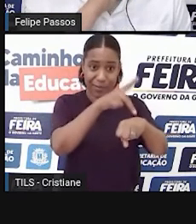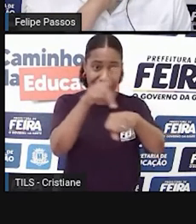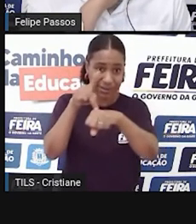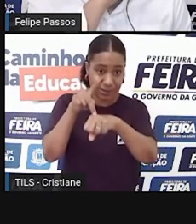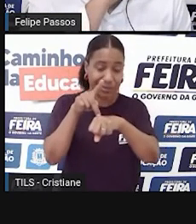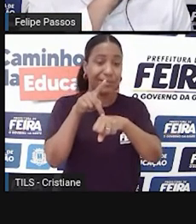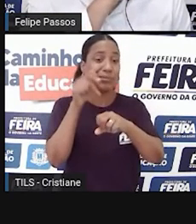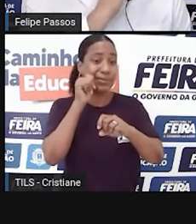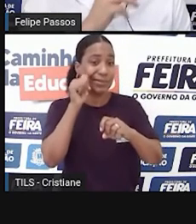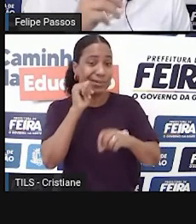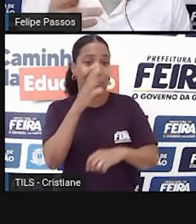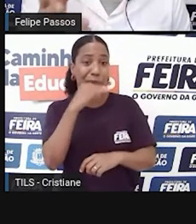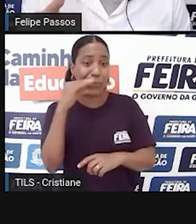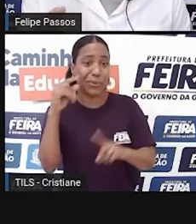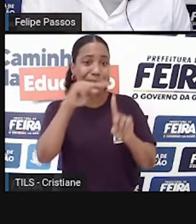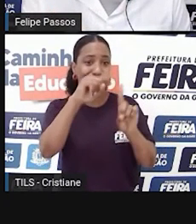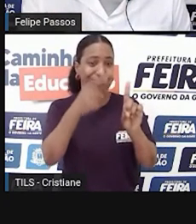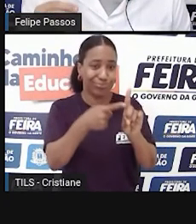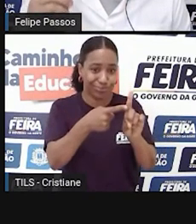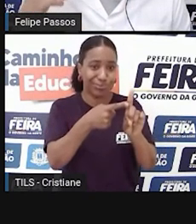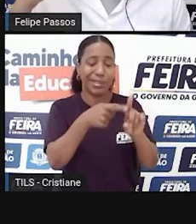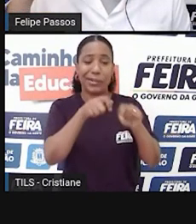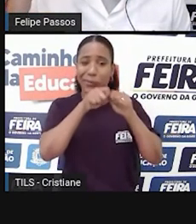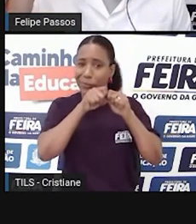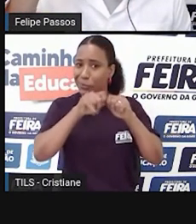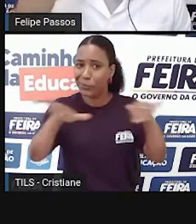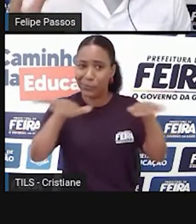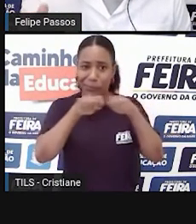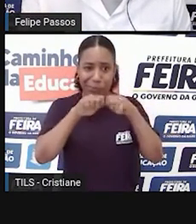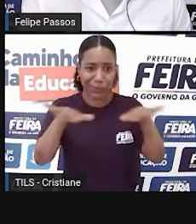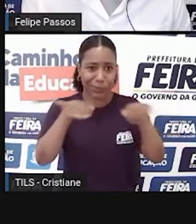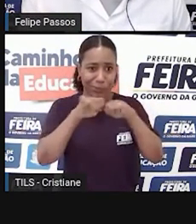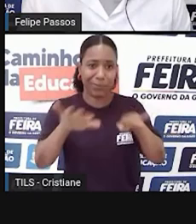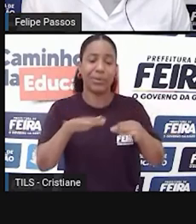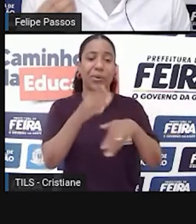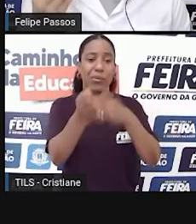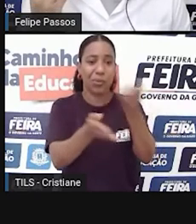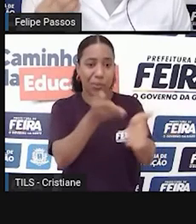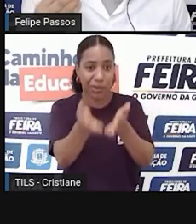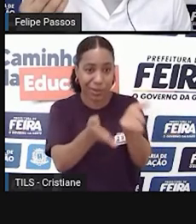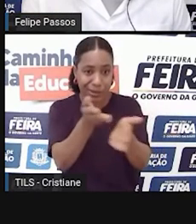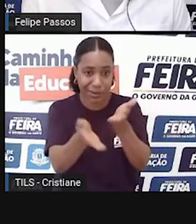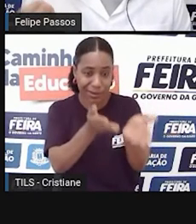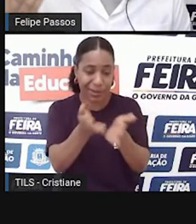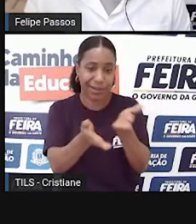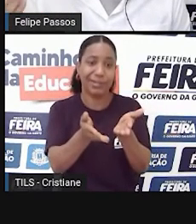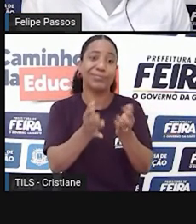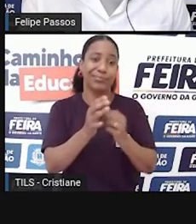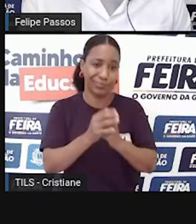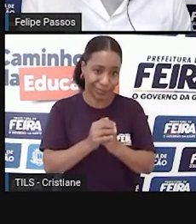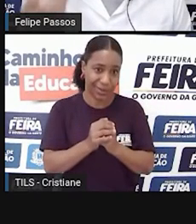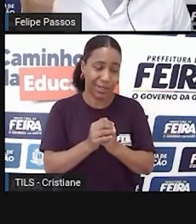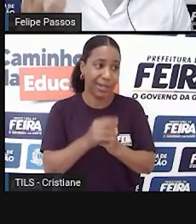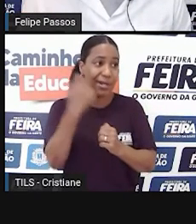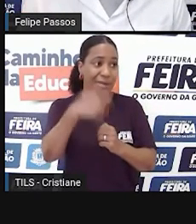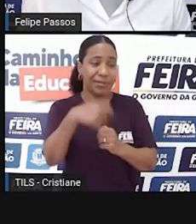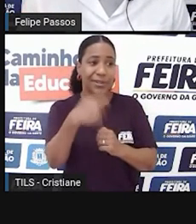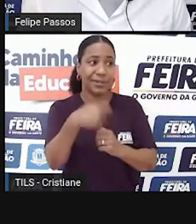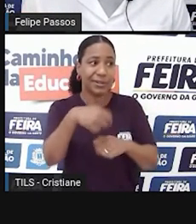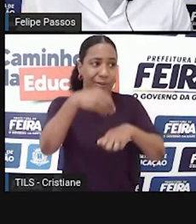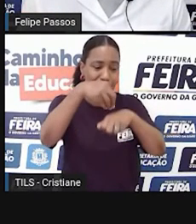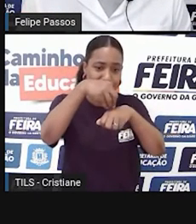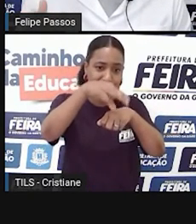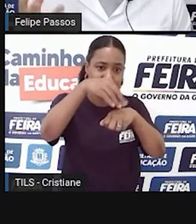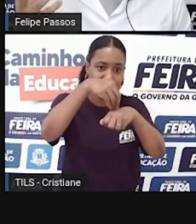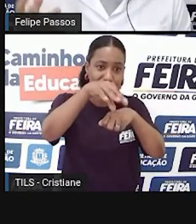de informação que eu estou passando aqui para vocês agora, né, nos cuidados que a gente tem que ter para evitar uma gravidez não planejada,